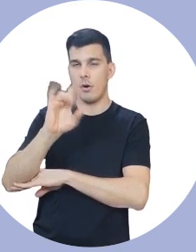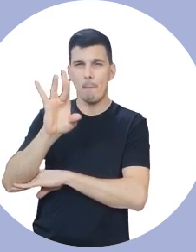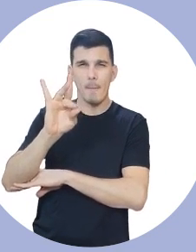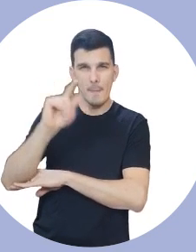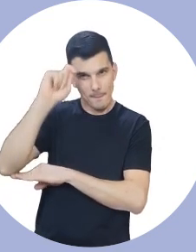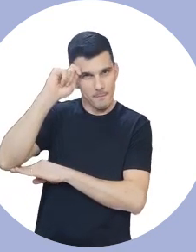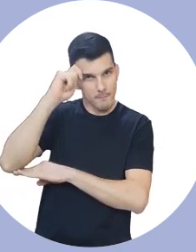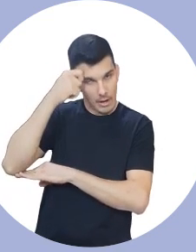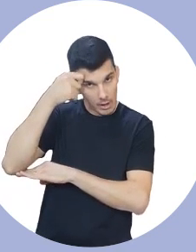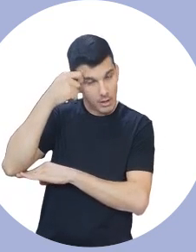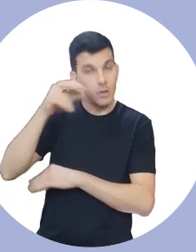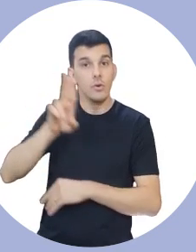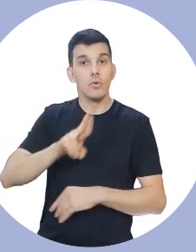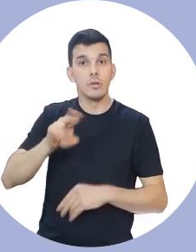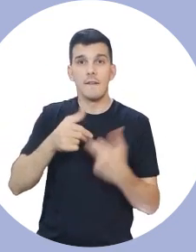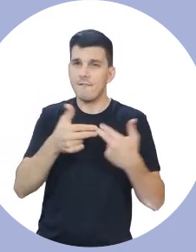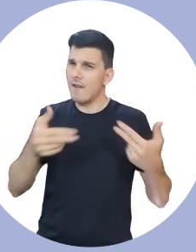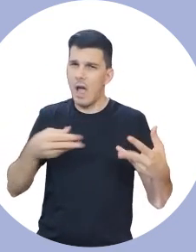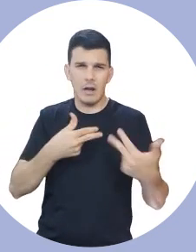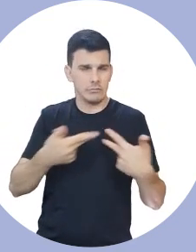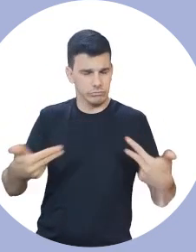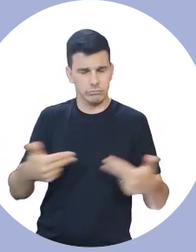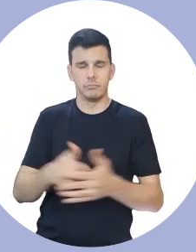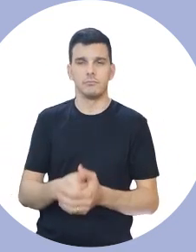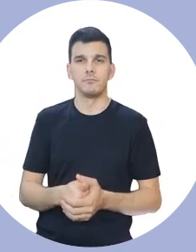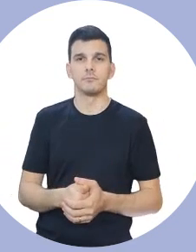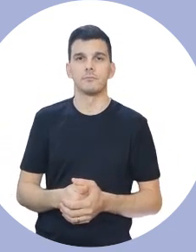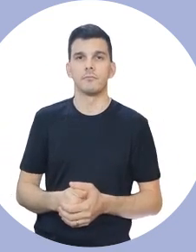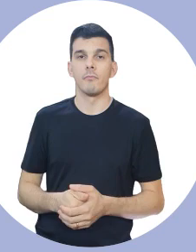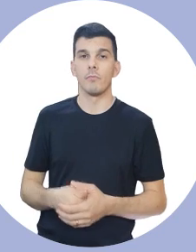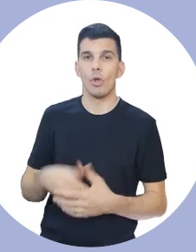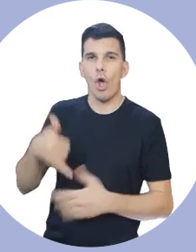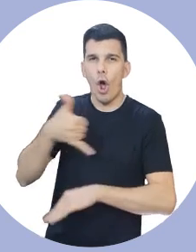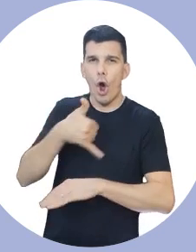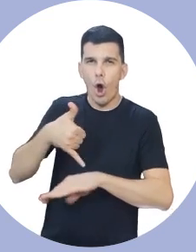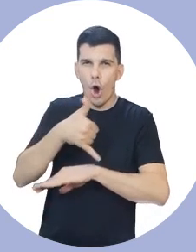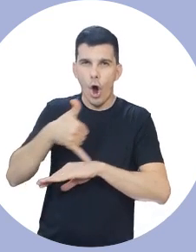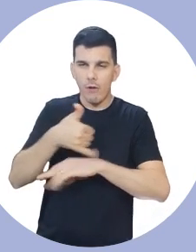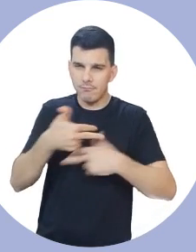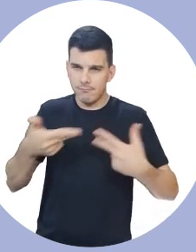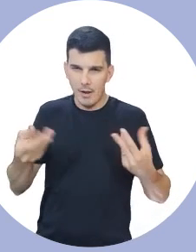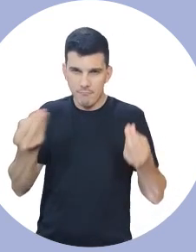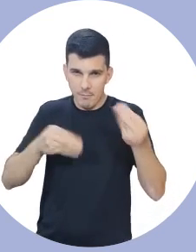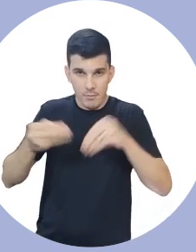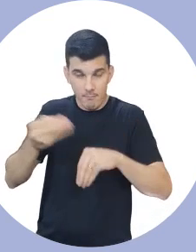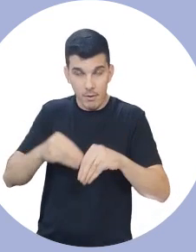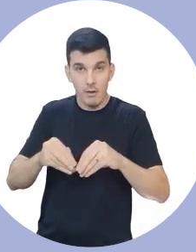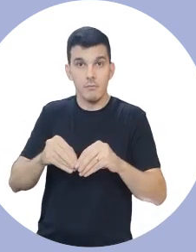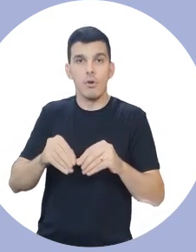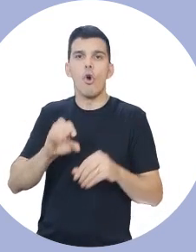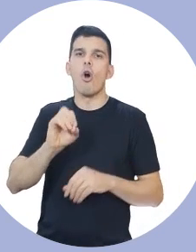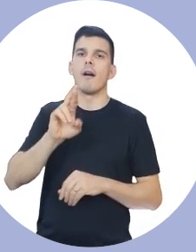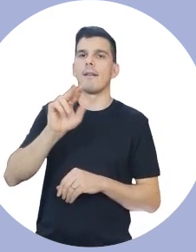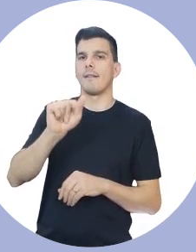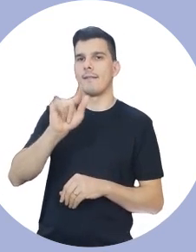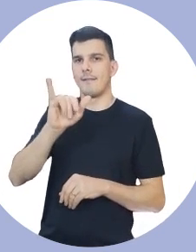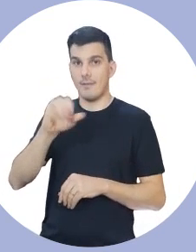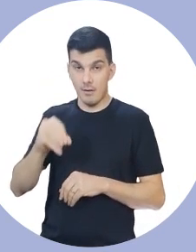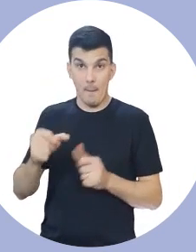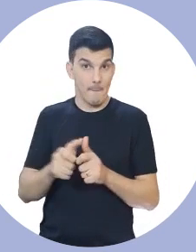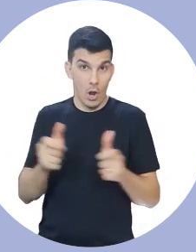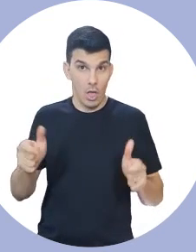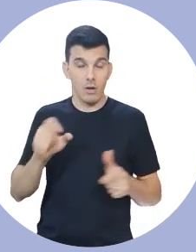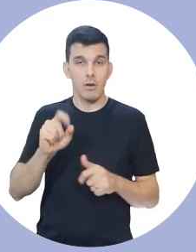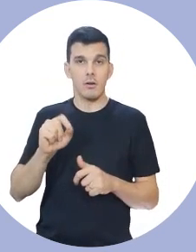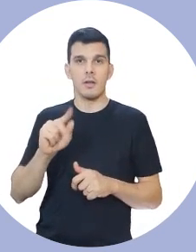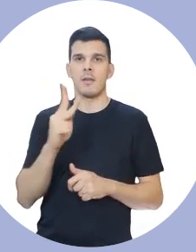e de larga utilização como matéria-prima para grandes variedades de produtos. É um óleo formado de várias substâncias de origem orgânica, em